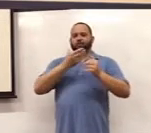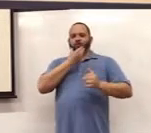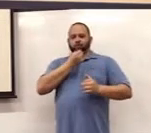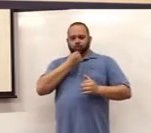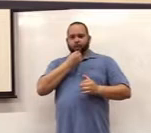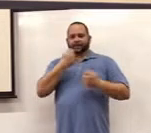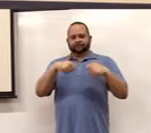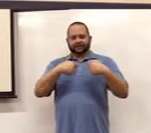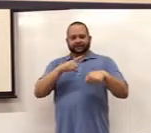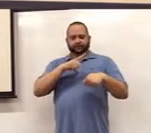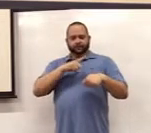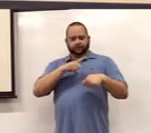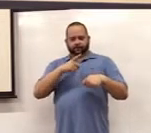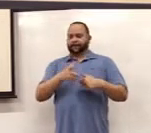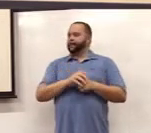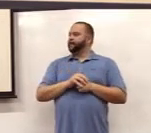que alcançar, né?